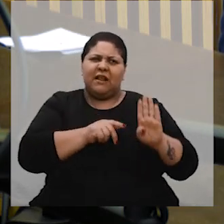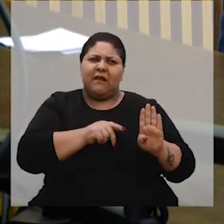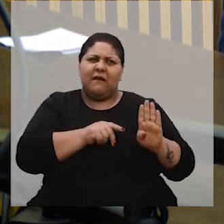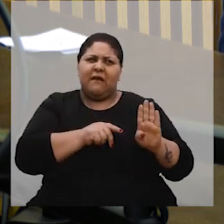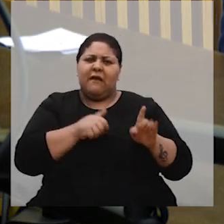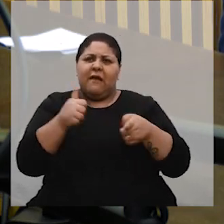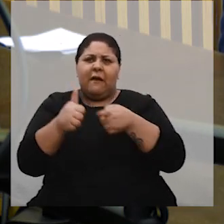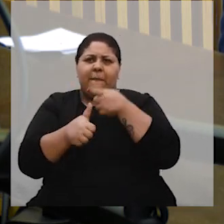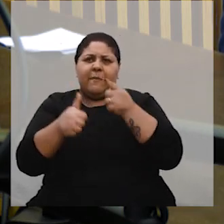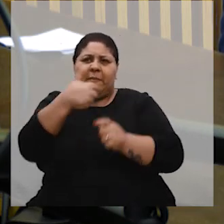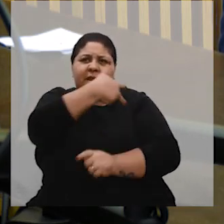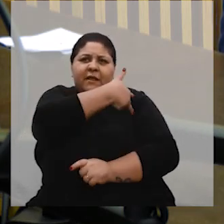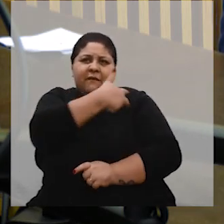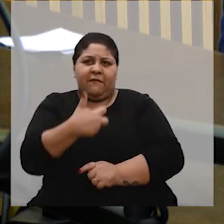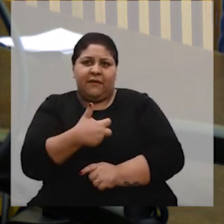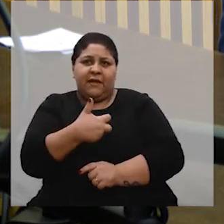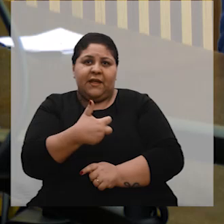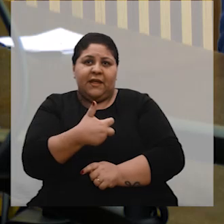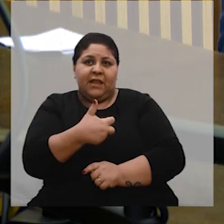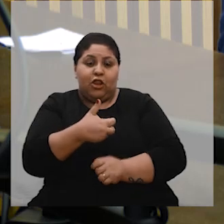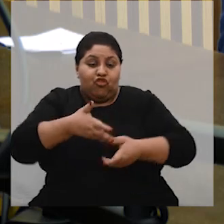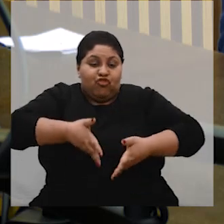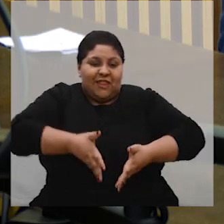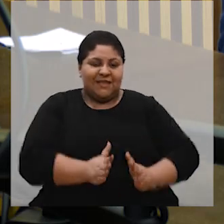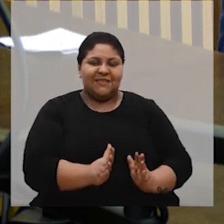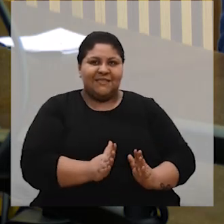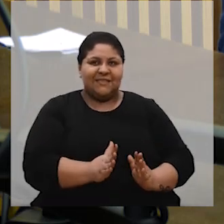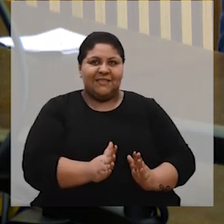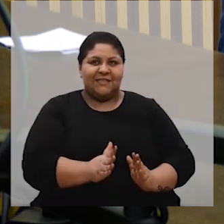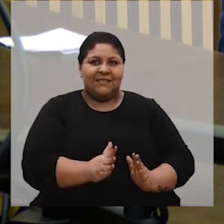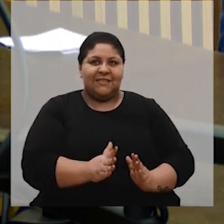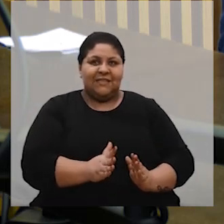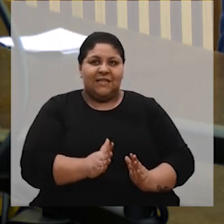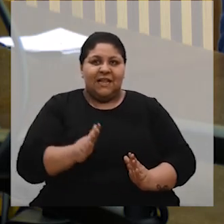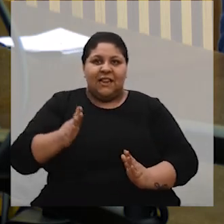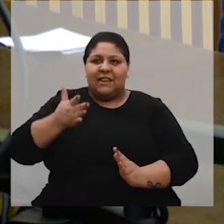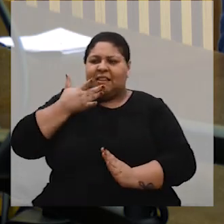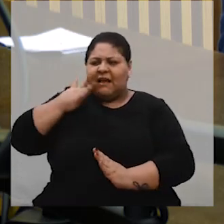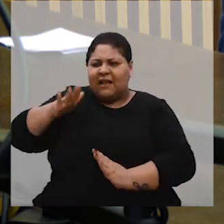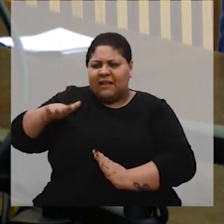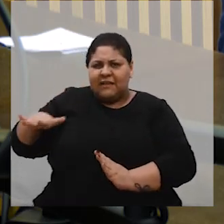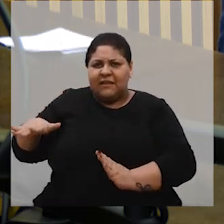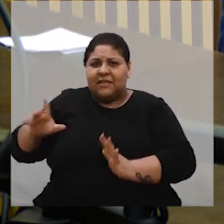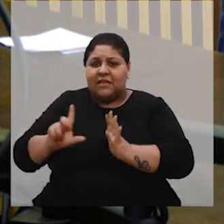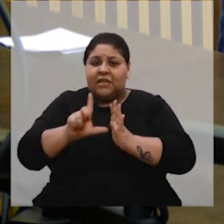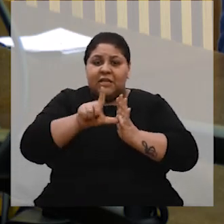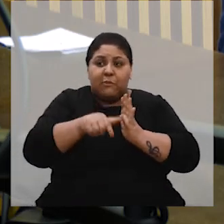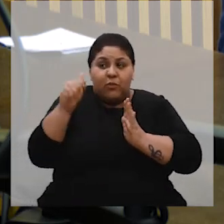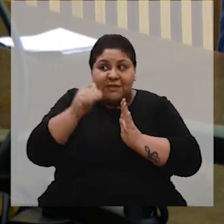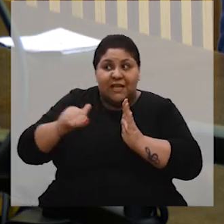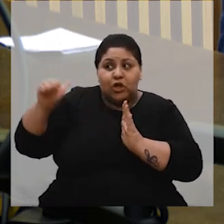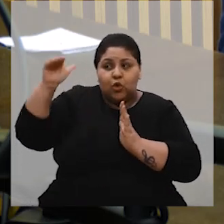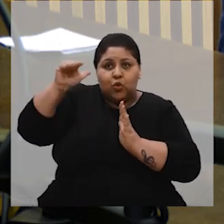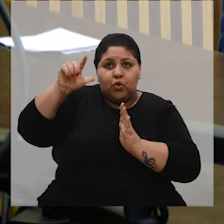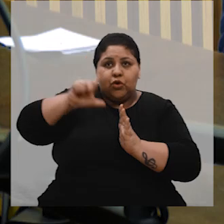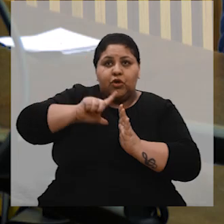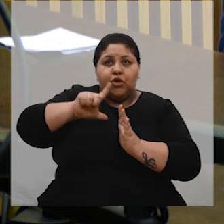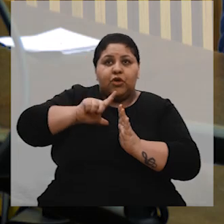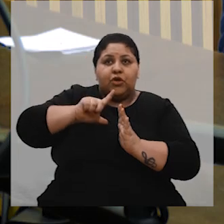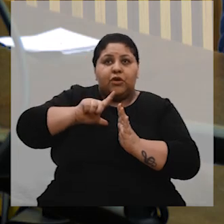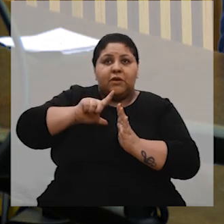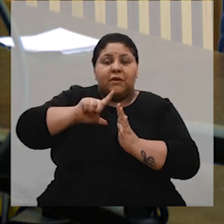é a primeira vacina que a gente recebe ao nascer, né? Então, a gente recebe lá na infância e depois, na vida adulta, a